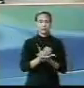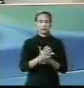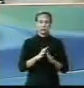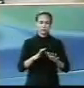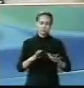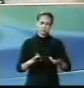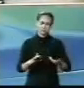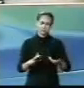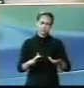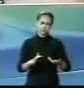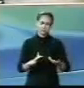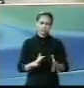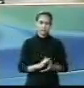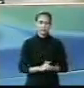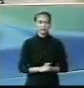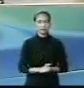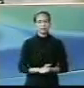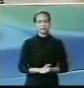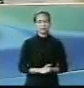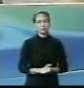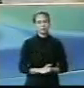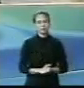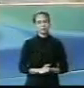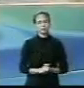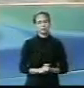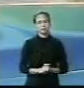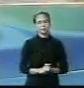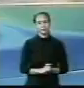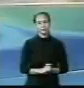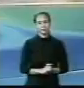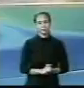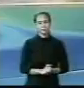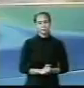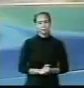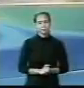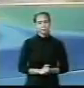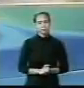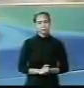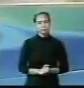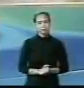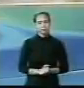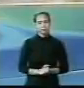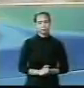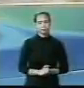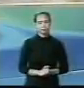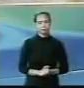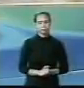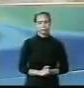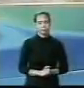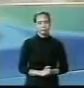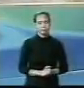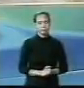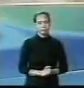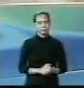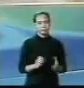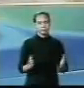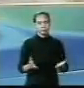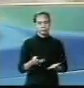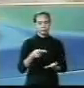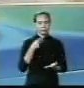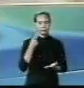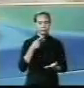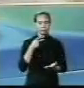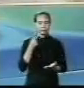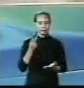bom nesse, né? Pois Agora que a gente estava esquentando Poderia aí. ficar um ano inteiro aqui falando sobre redes para vocês. Bom, mas hoje nós vamos falar sobre um assunto